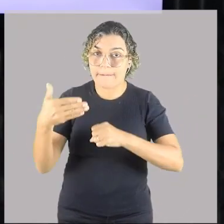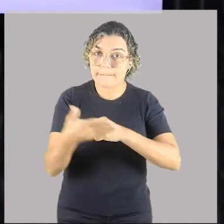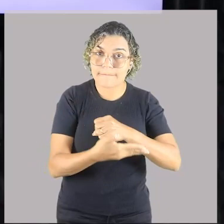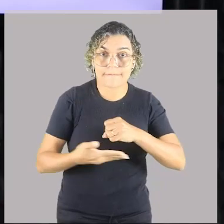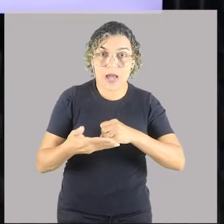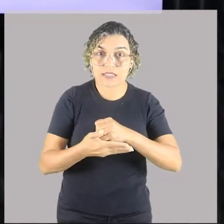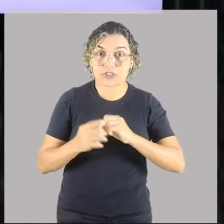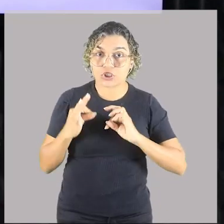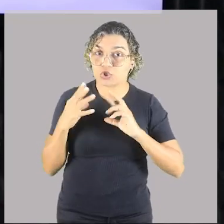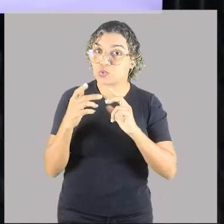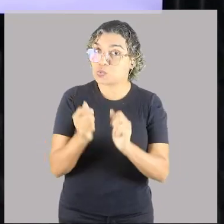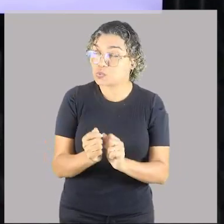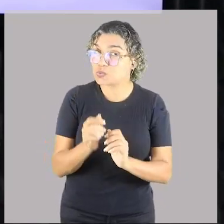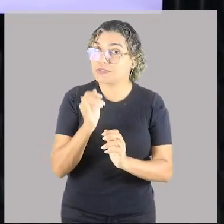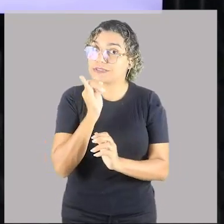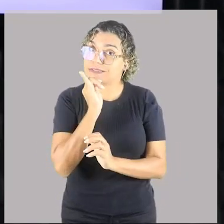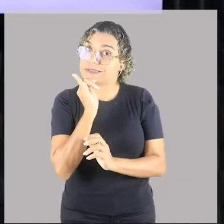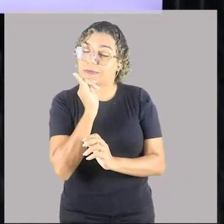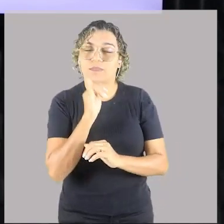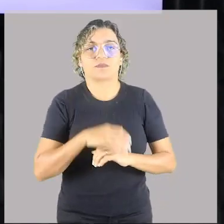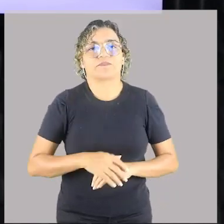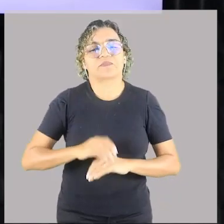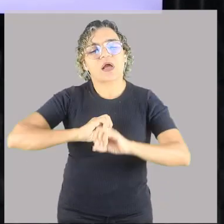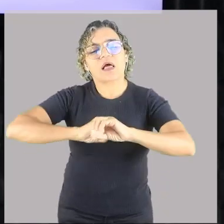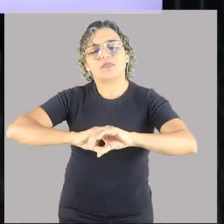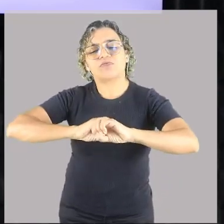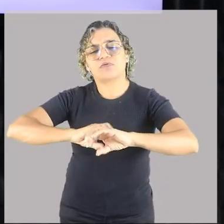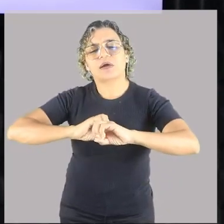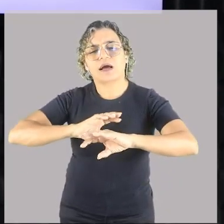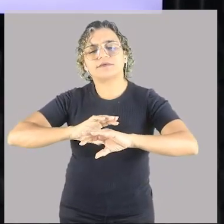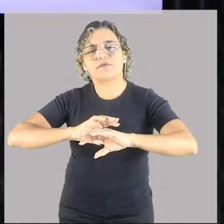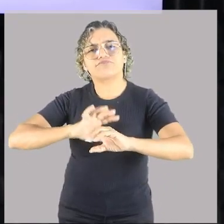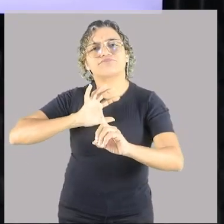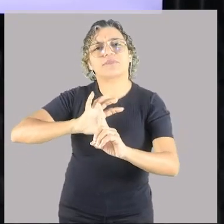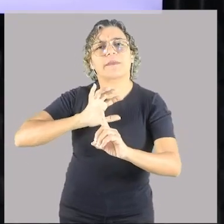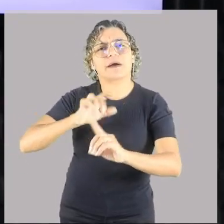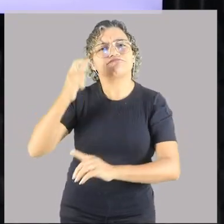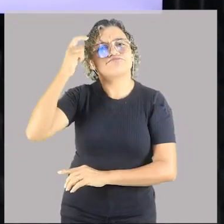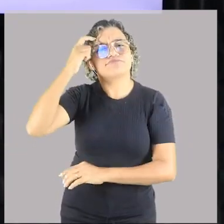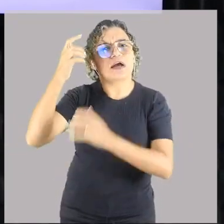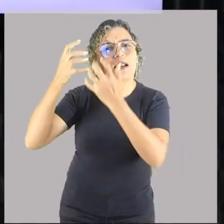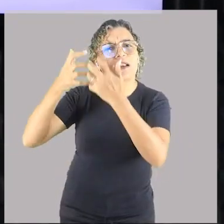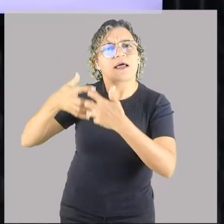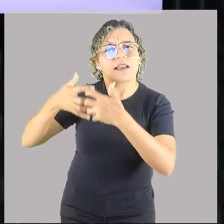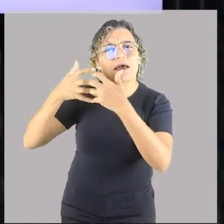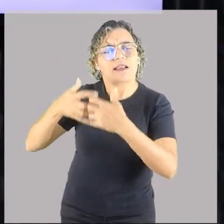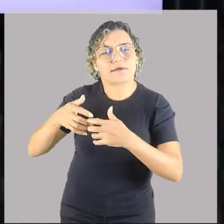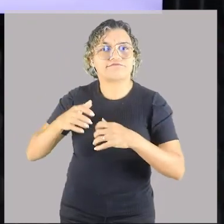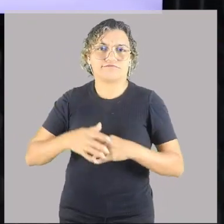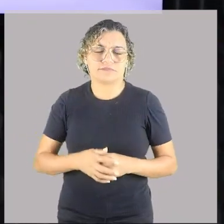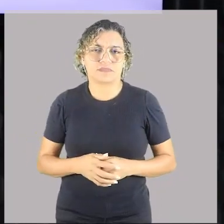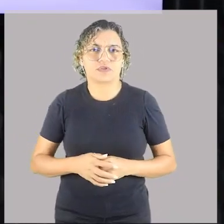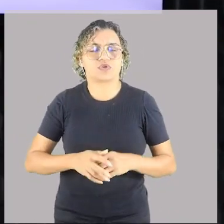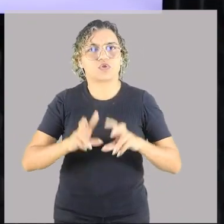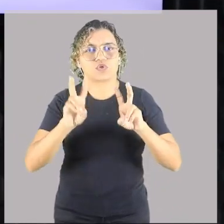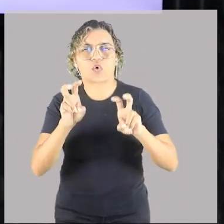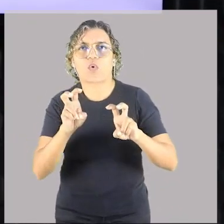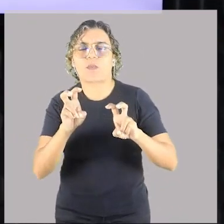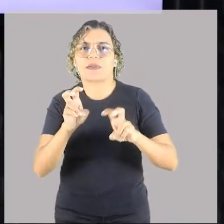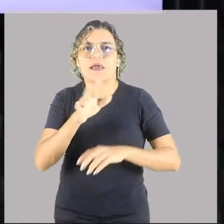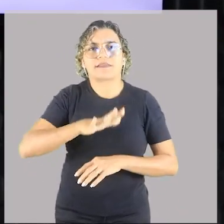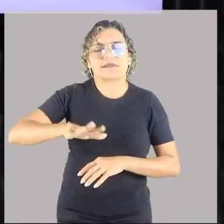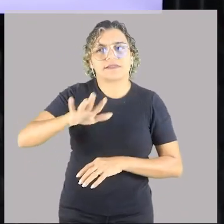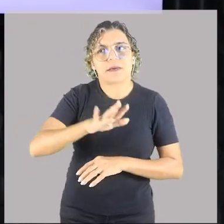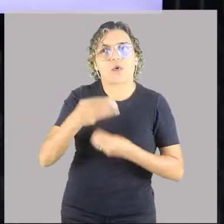realmente é uma base de tudo. Imagine só, a educação ela leva à conscientização, principalmente no que se refere à questão da